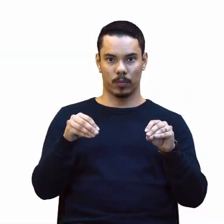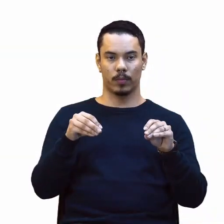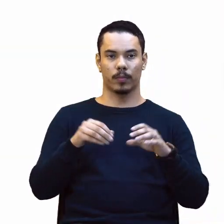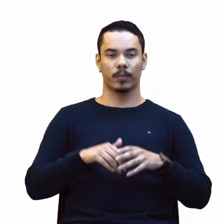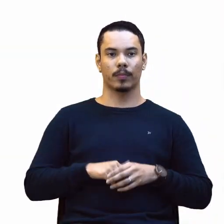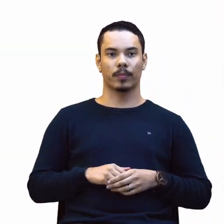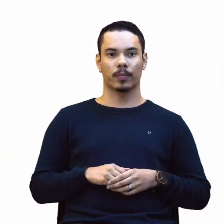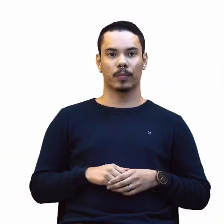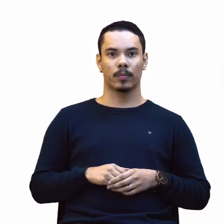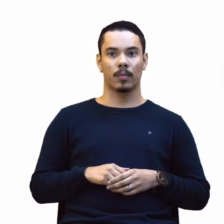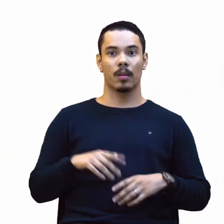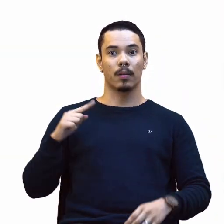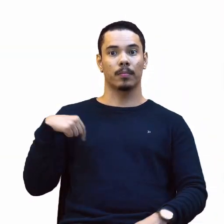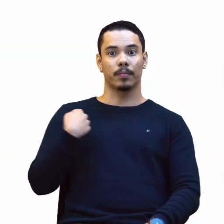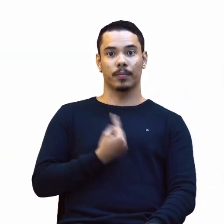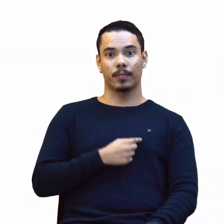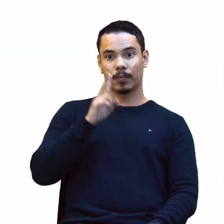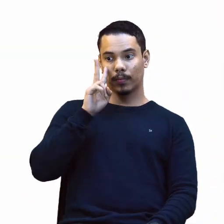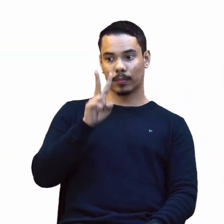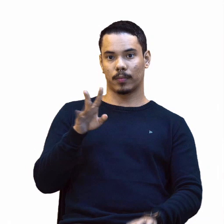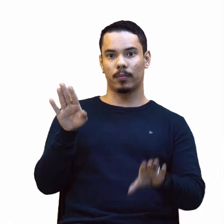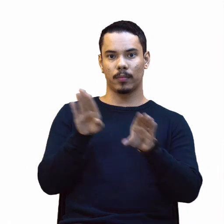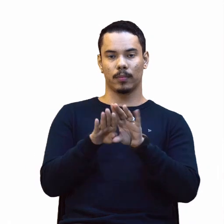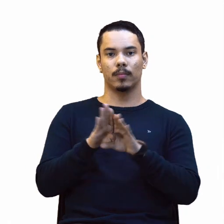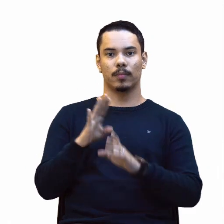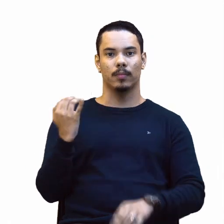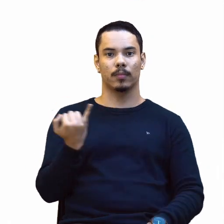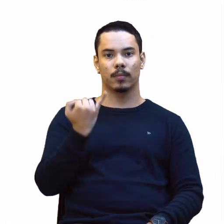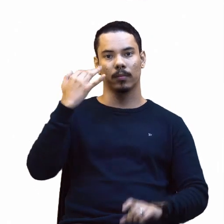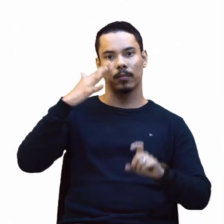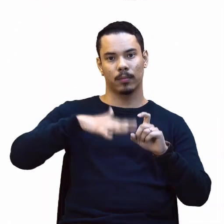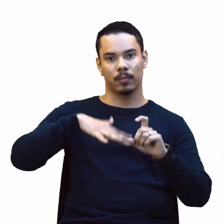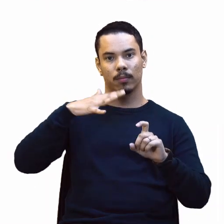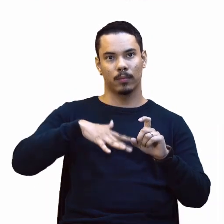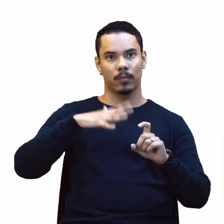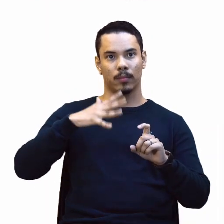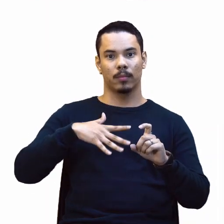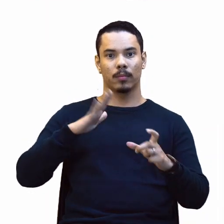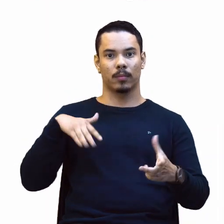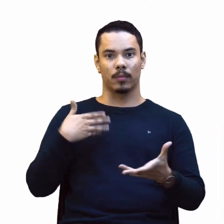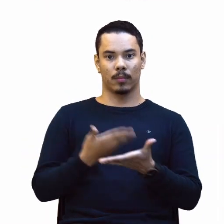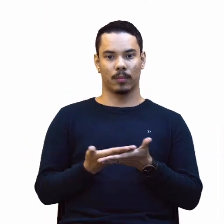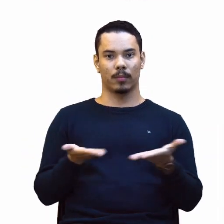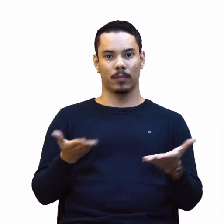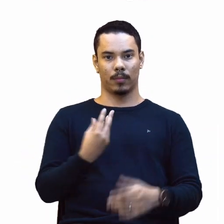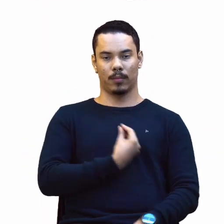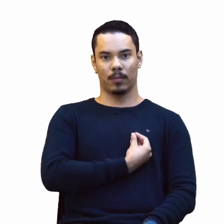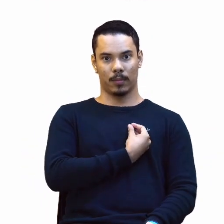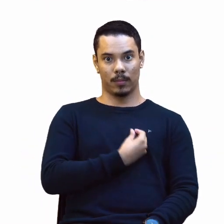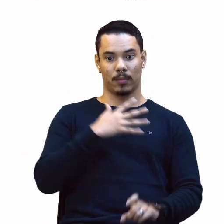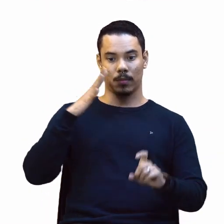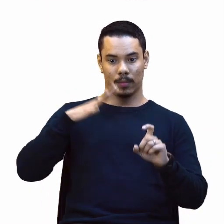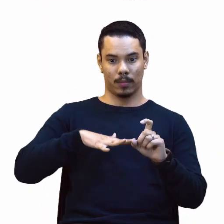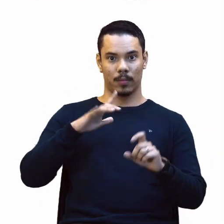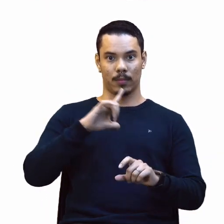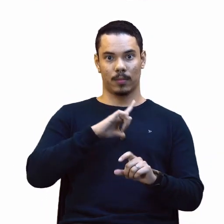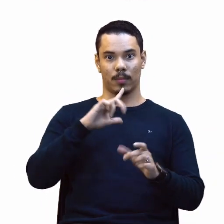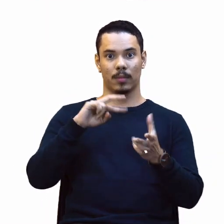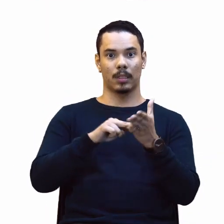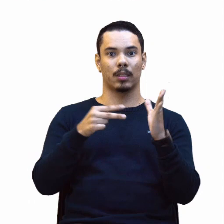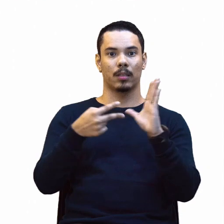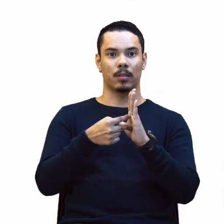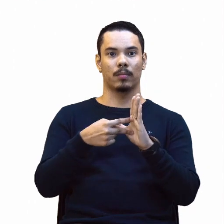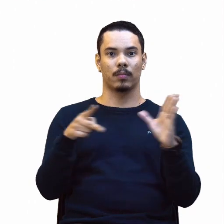Gente, nós vimos que a importância do mito para o homem atual. O mito teve um significado